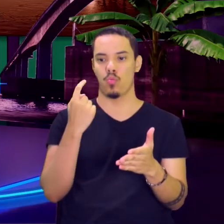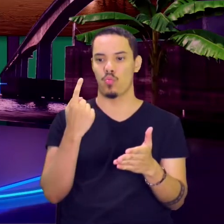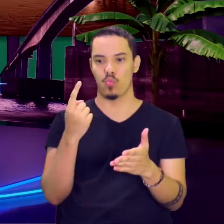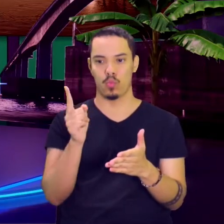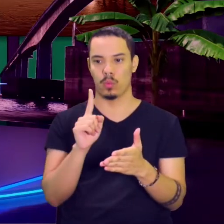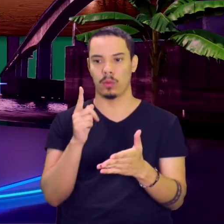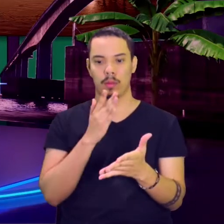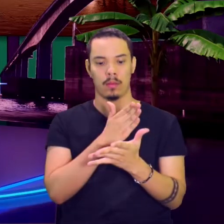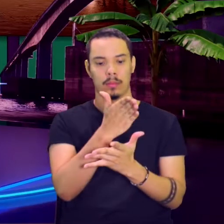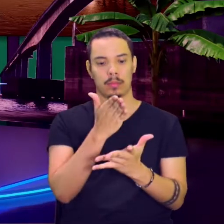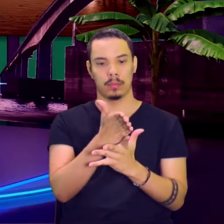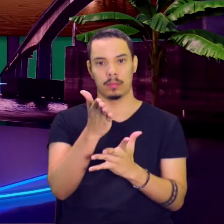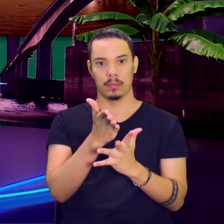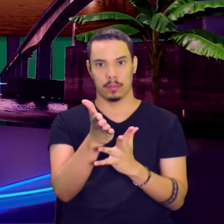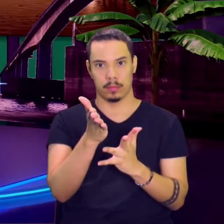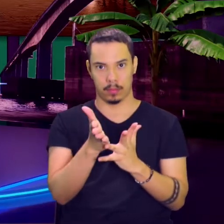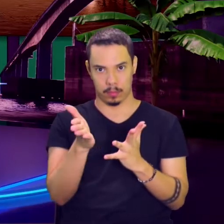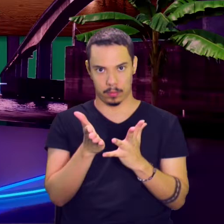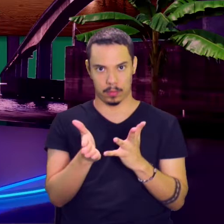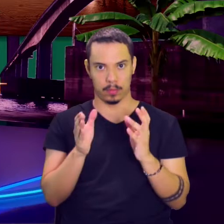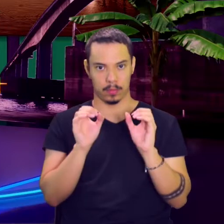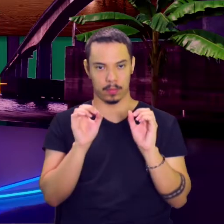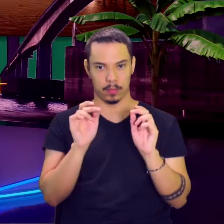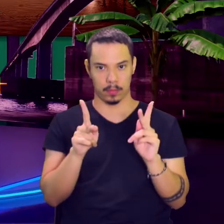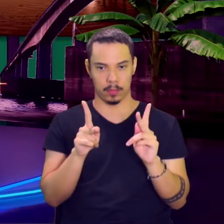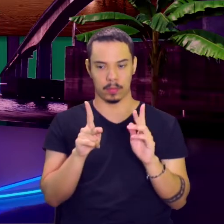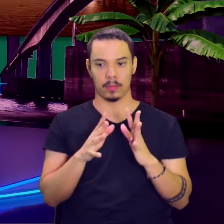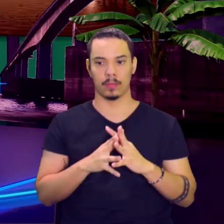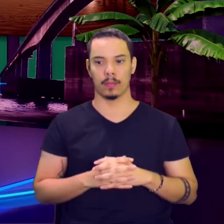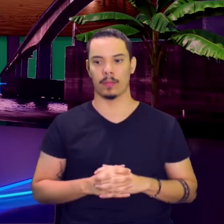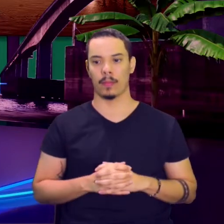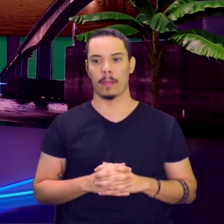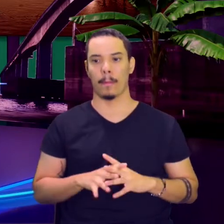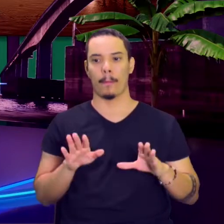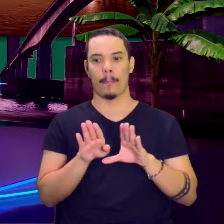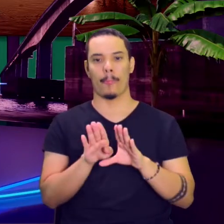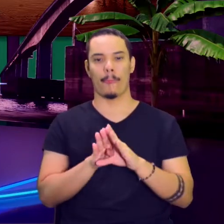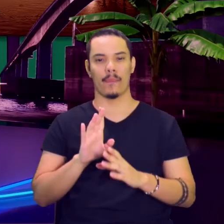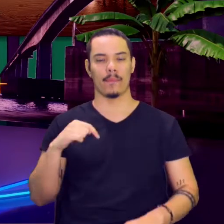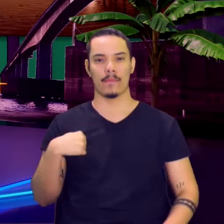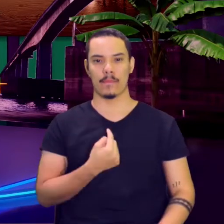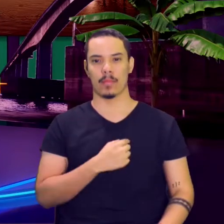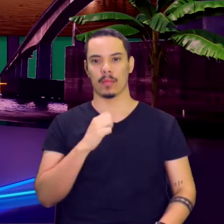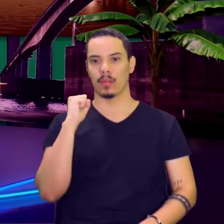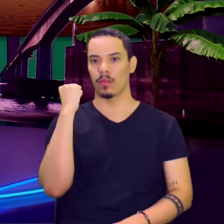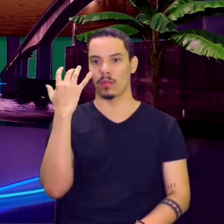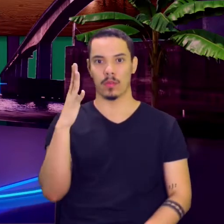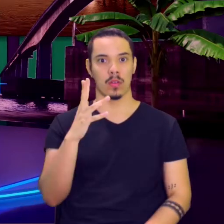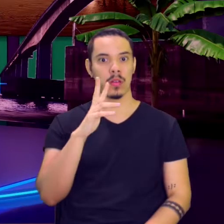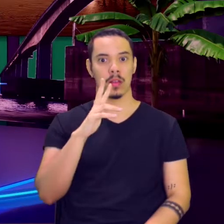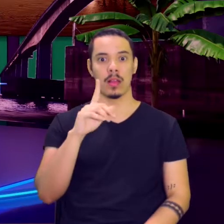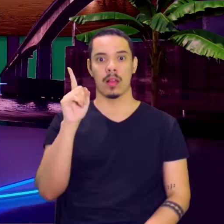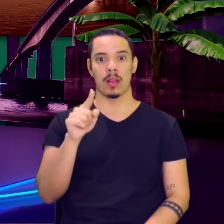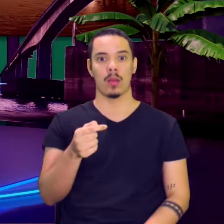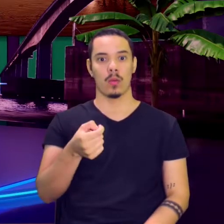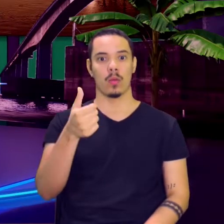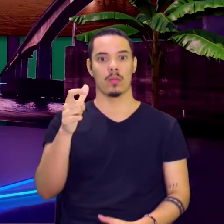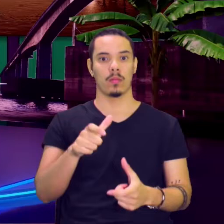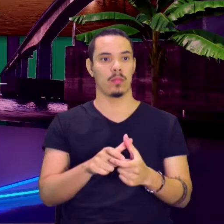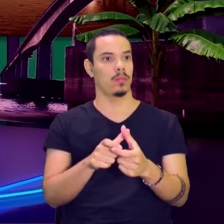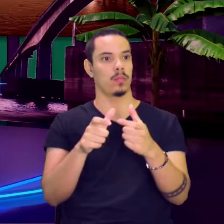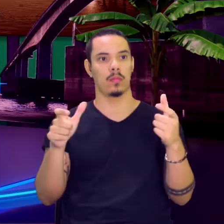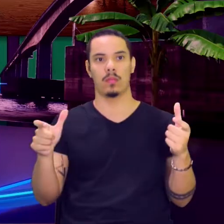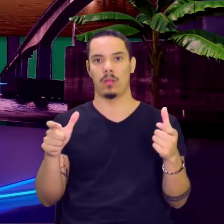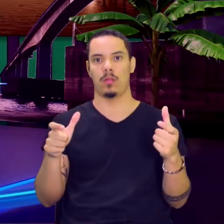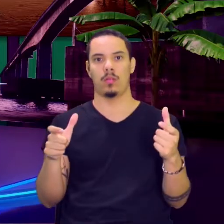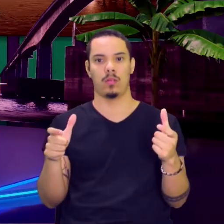que se tem, ok? E a nossa floresta não é a maior do mundo, mas é uma das maiores do mundo. Exatamente. Certo?